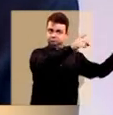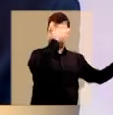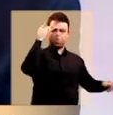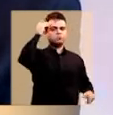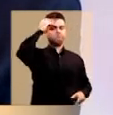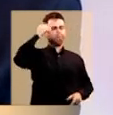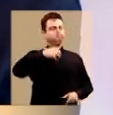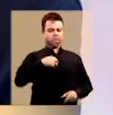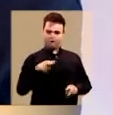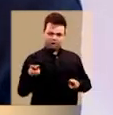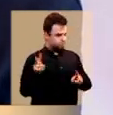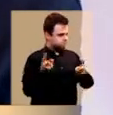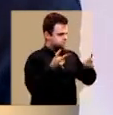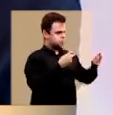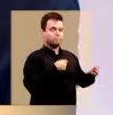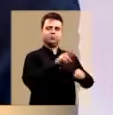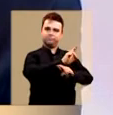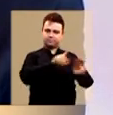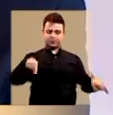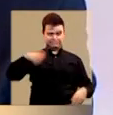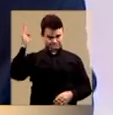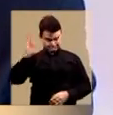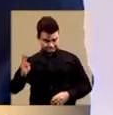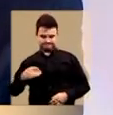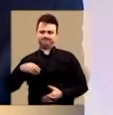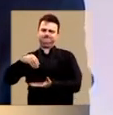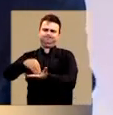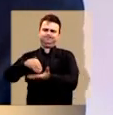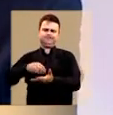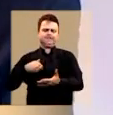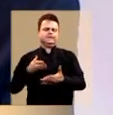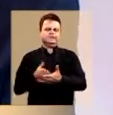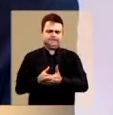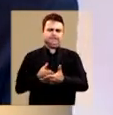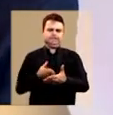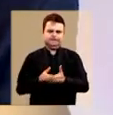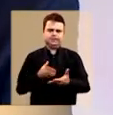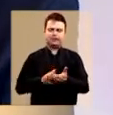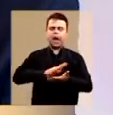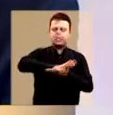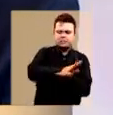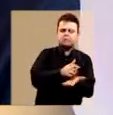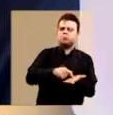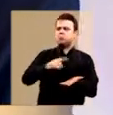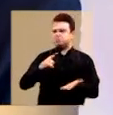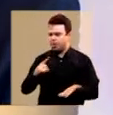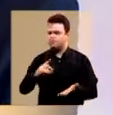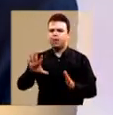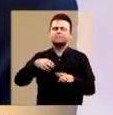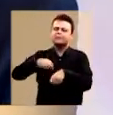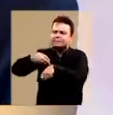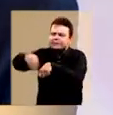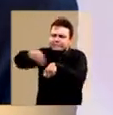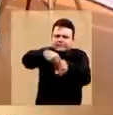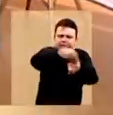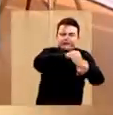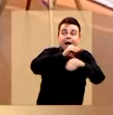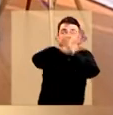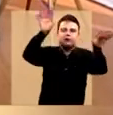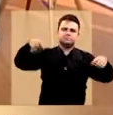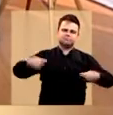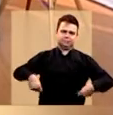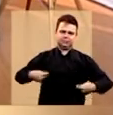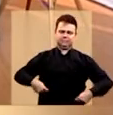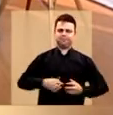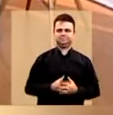Mas, no Brasil, é um processo de resistência, é um processo de estar sempre ensinando que, olha, racismo existe. É pegar pela mão, literalmente.